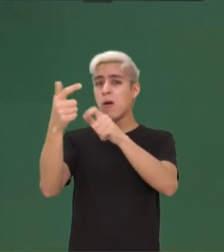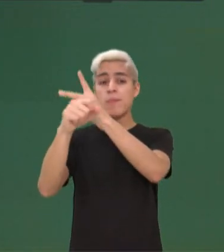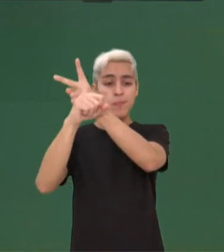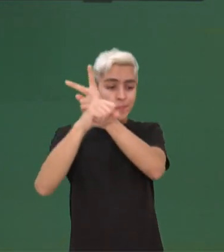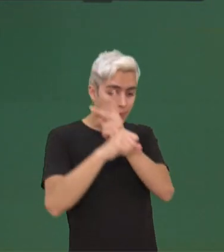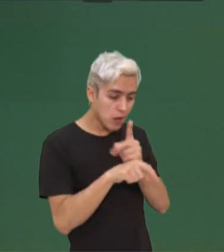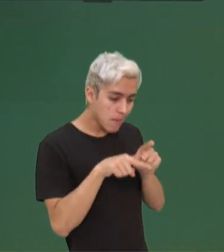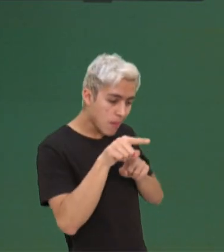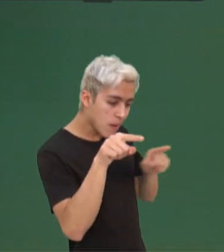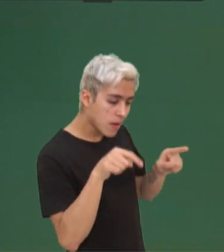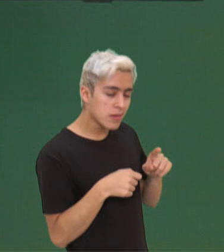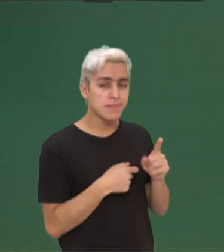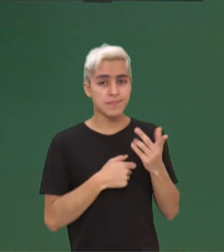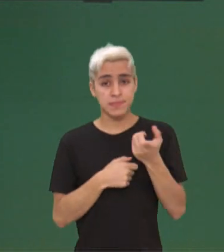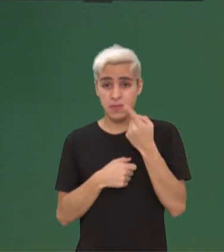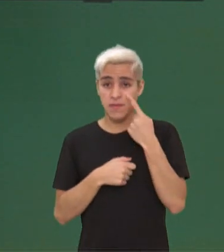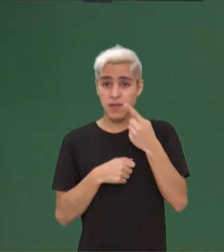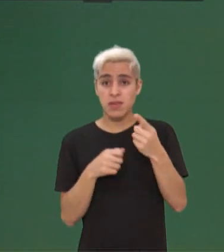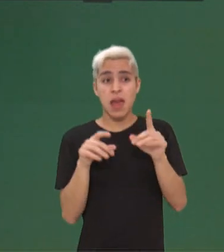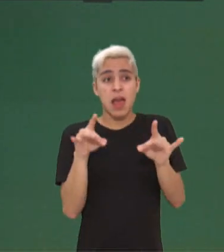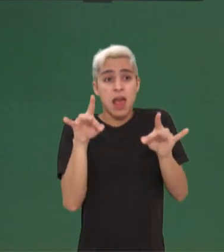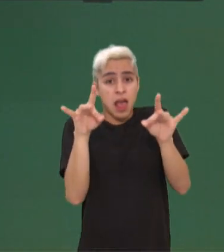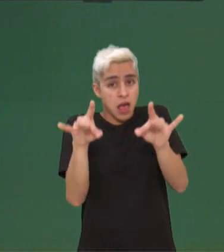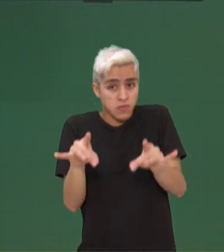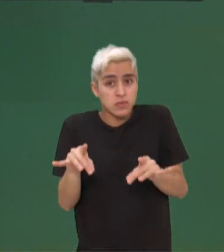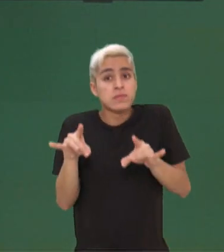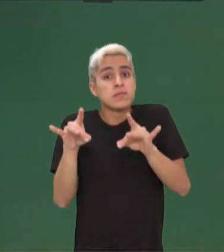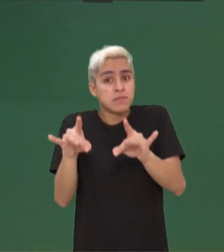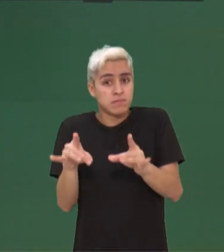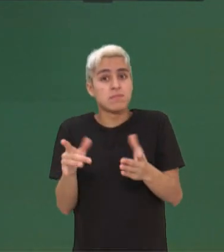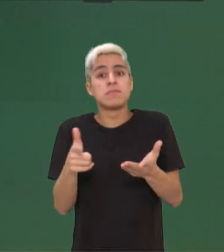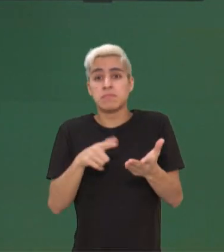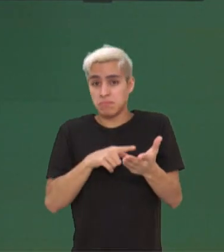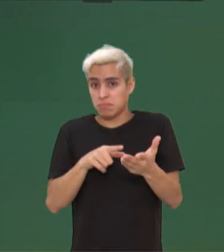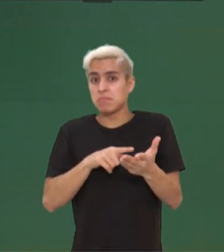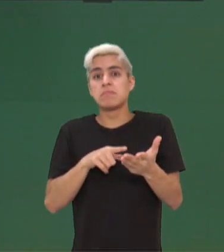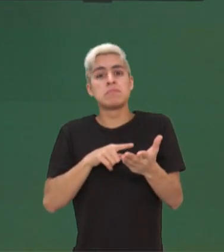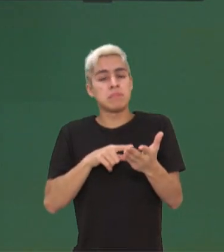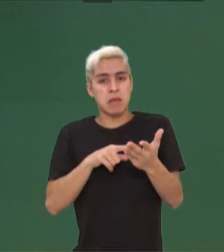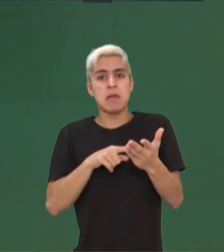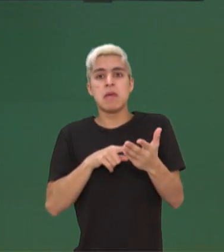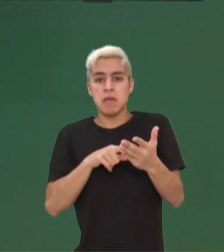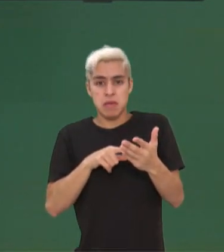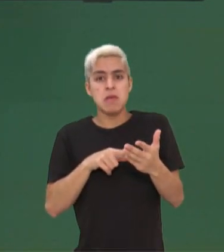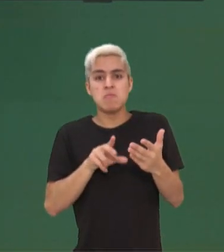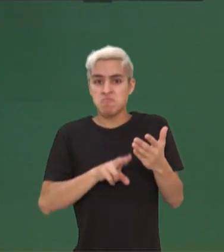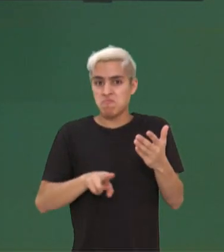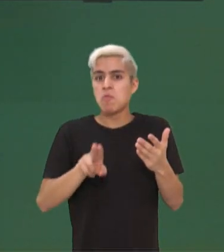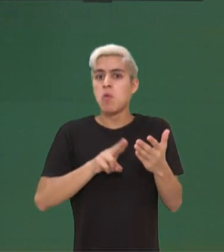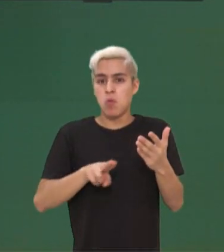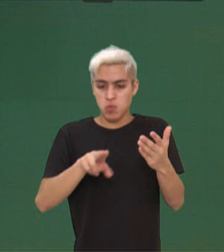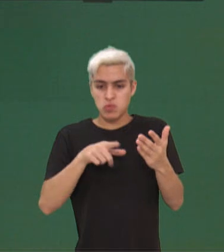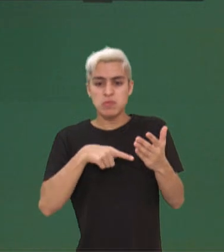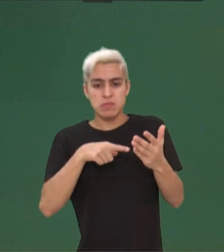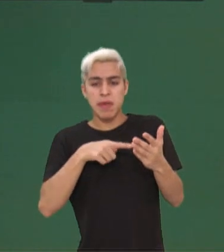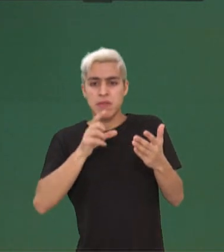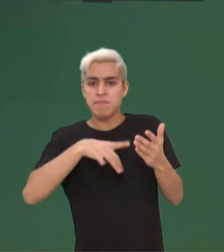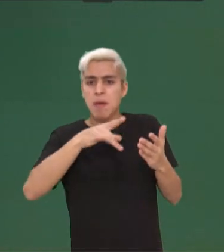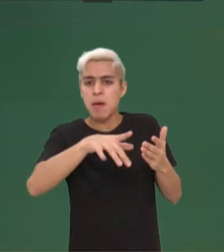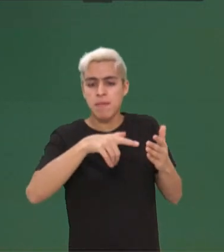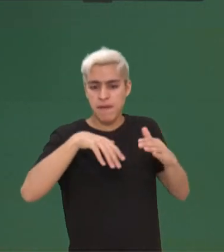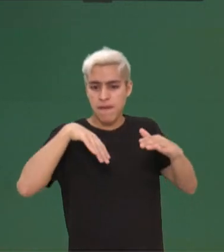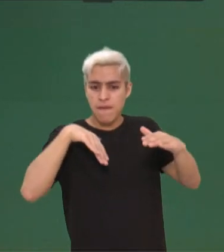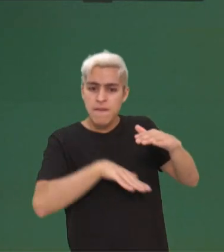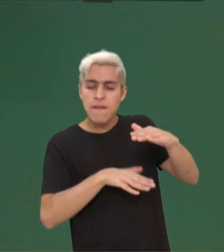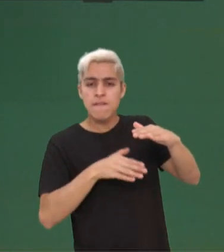do mundo? Vejam lá a Austrália. A Austrália tem uma participação bem elevada ali nas reservas, né? Tem uma quantidade grande. E